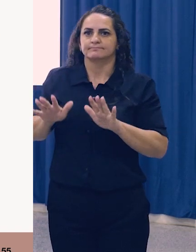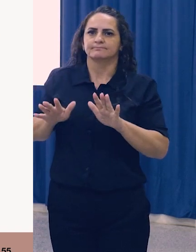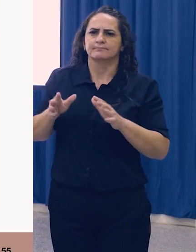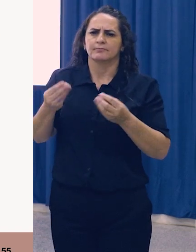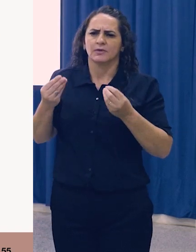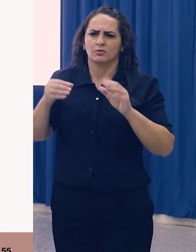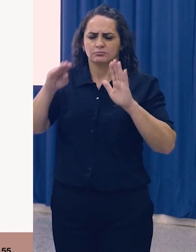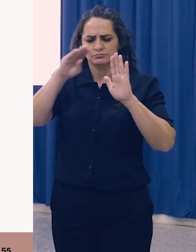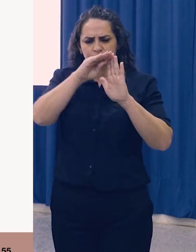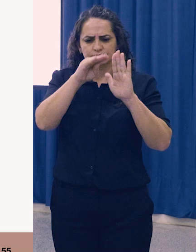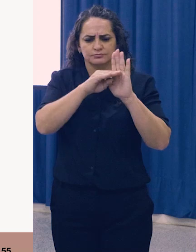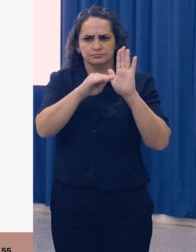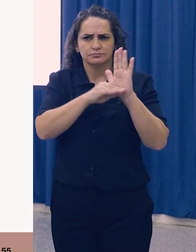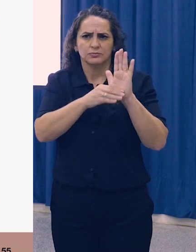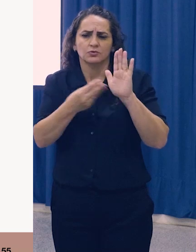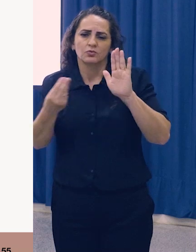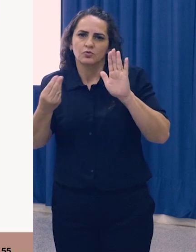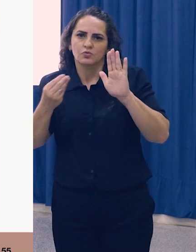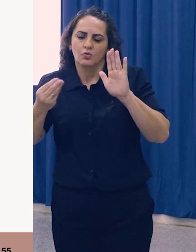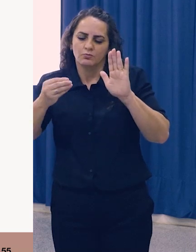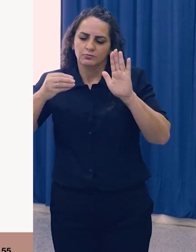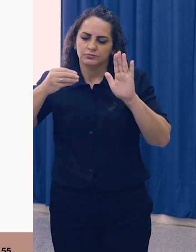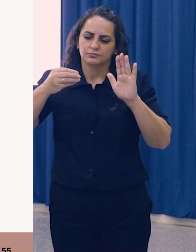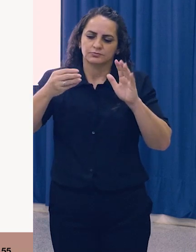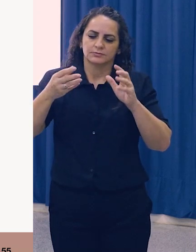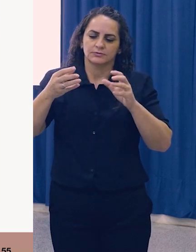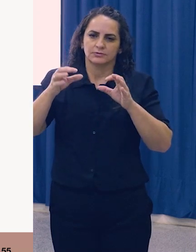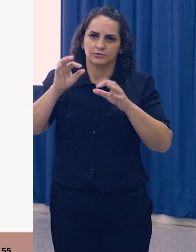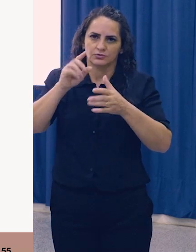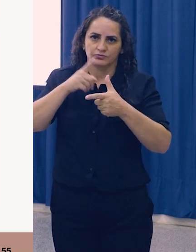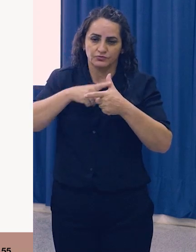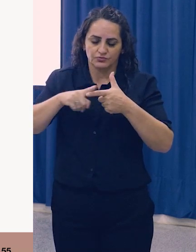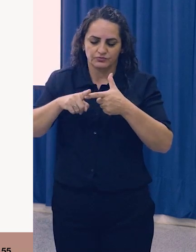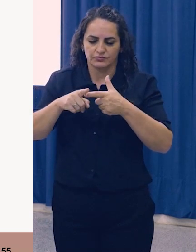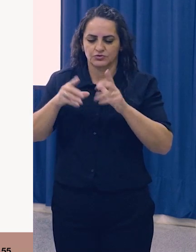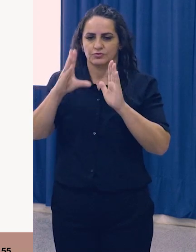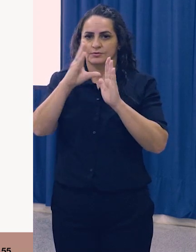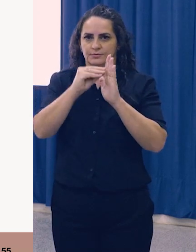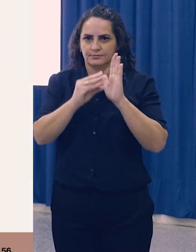o cronograma de como você vai distribuir esse conteúdo.